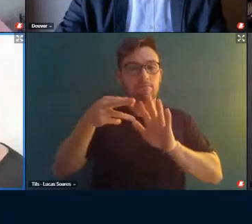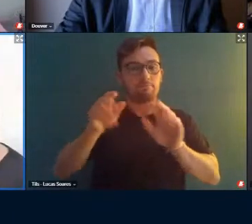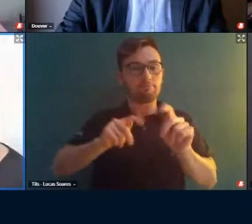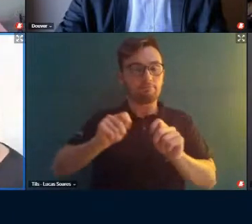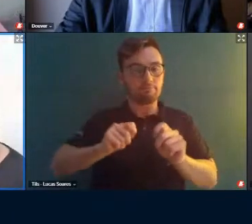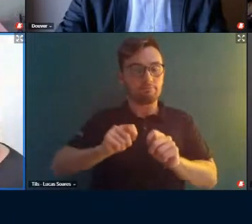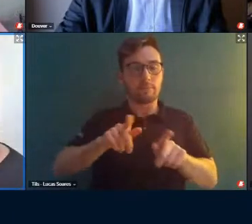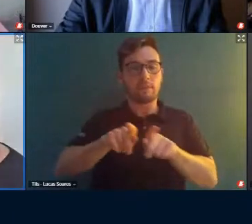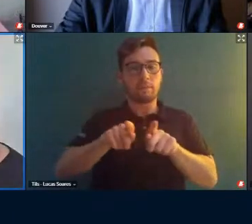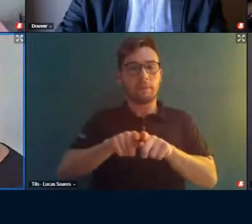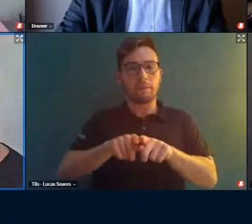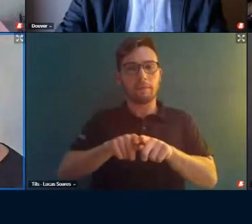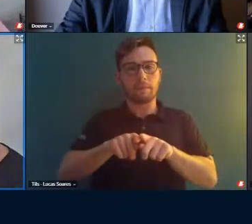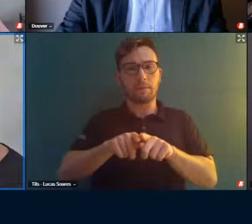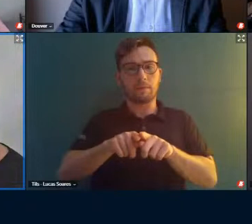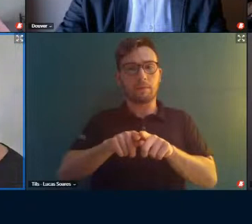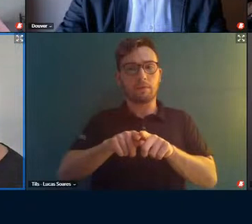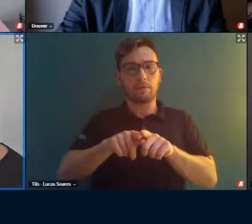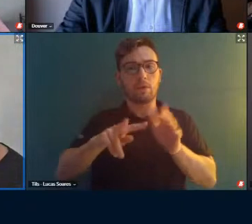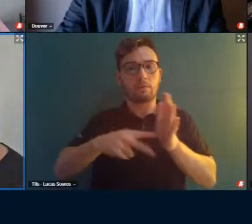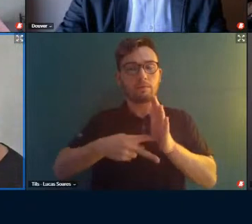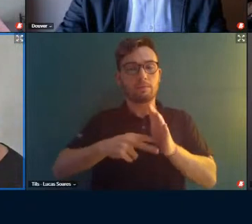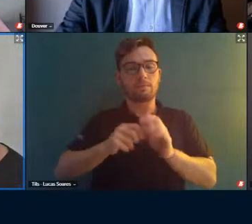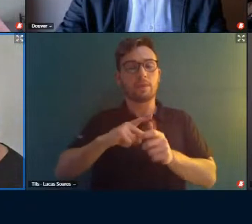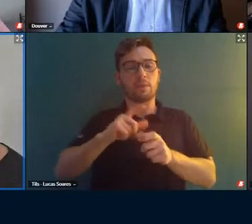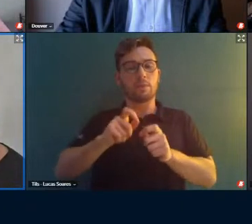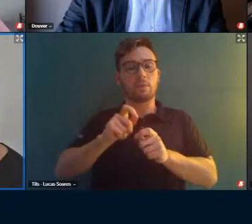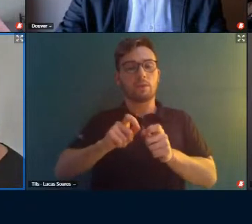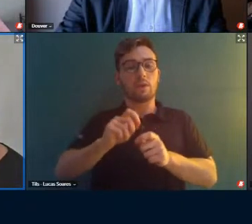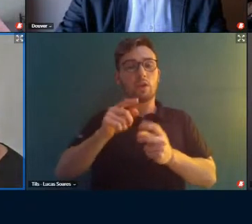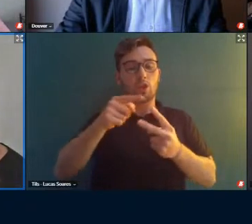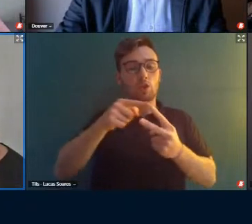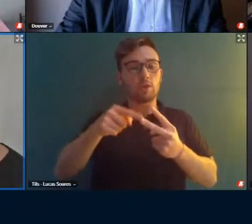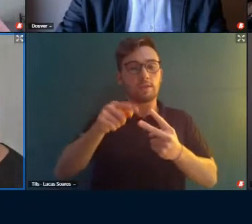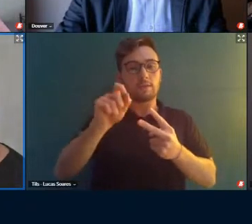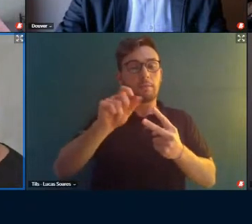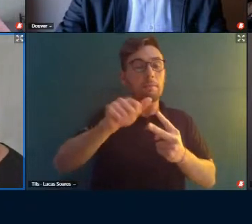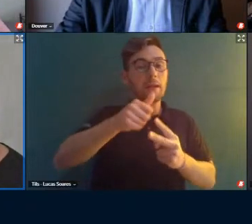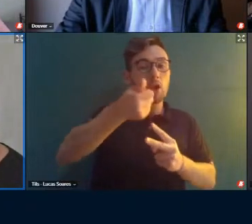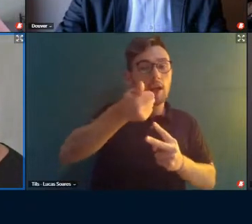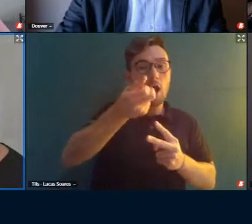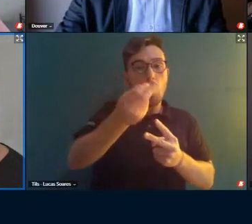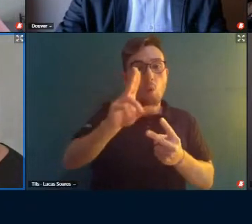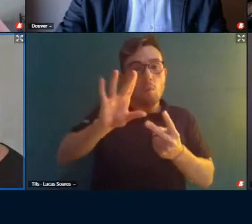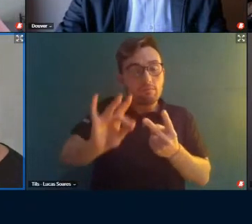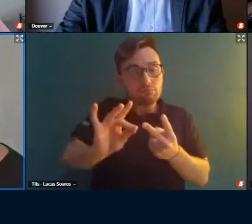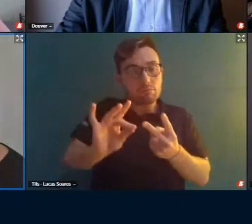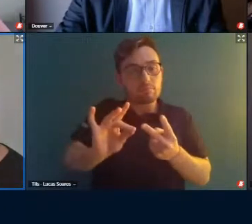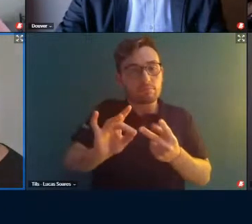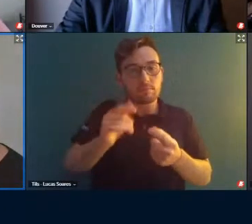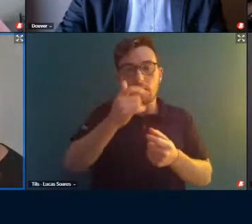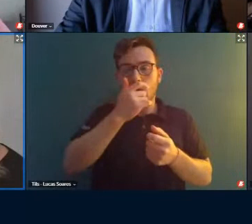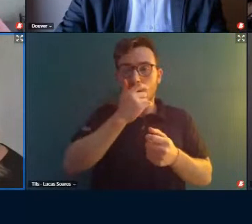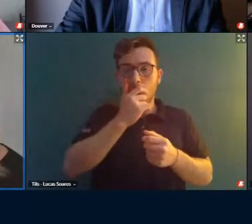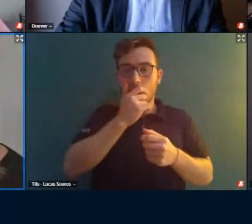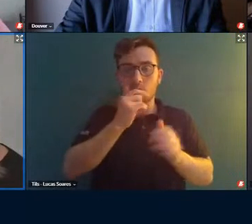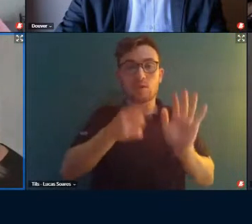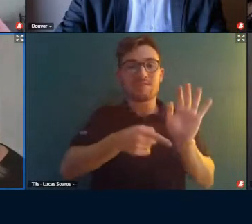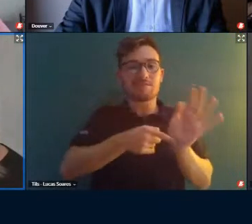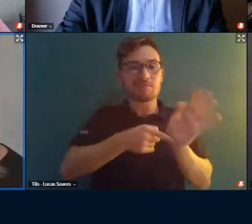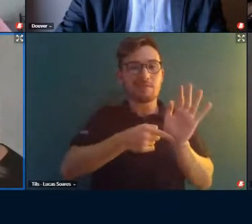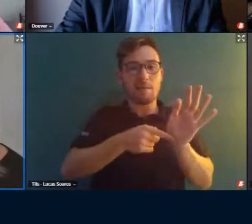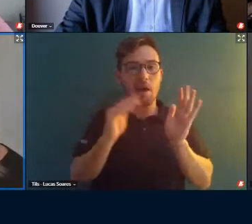A professora Adriana pediu dois pontos que poderiam melhorar ou serem mantidos. Eu acho que esse cinema ambiental, ele